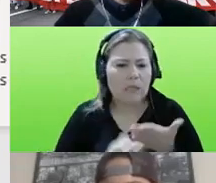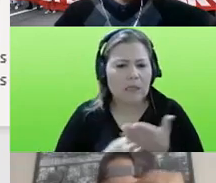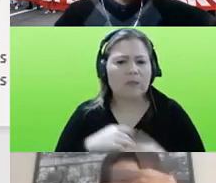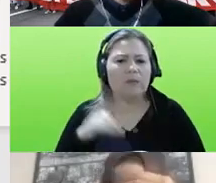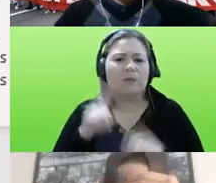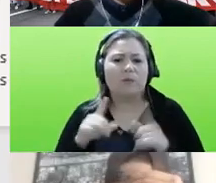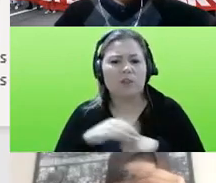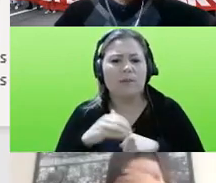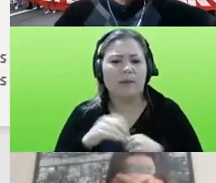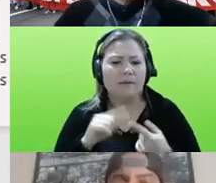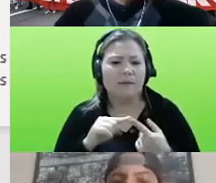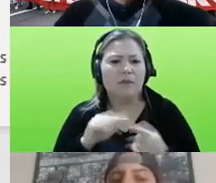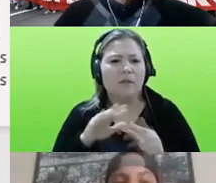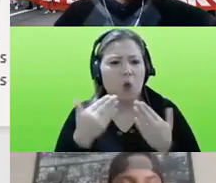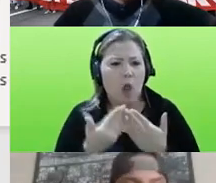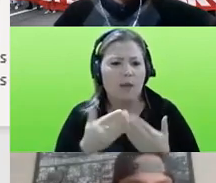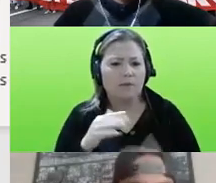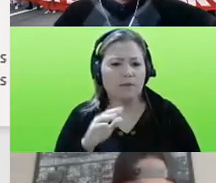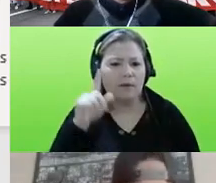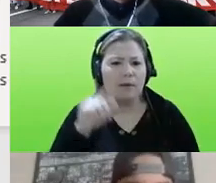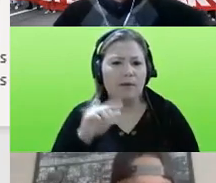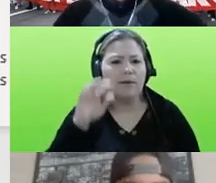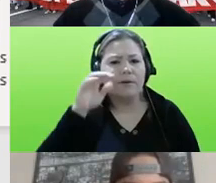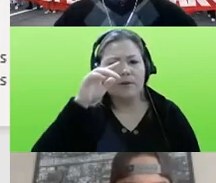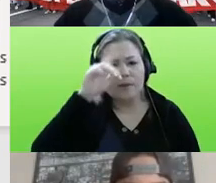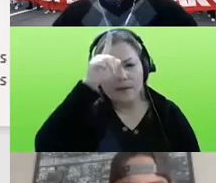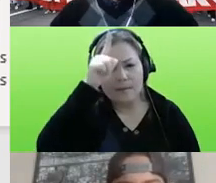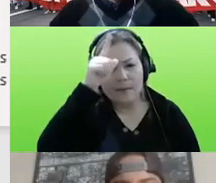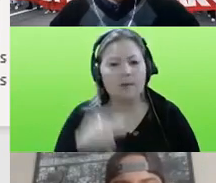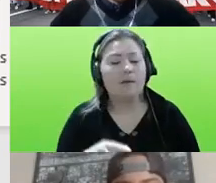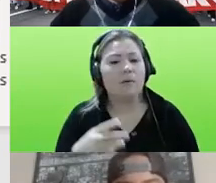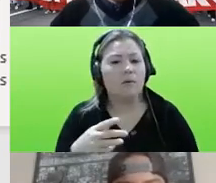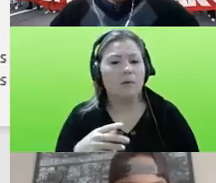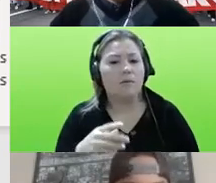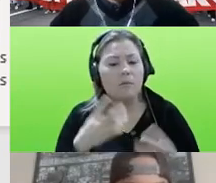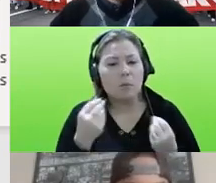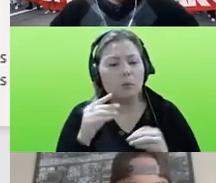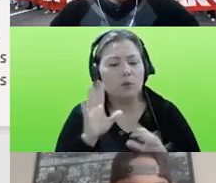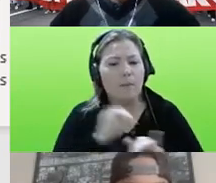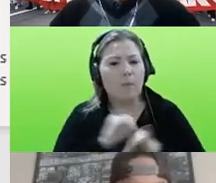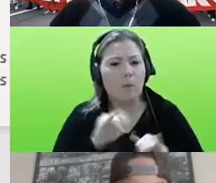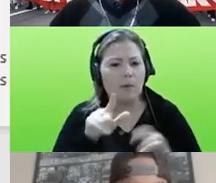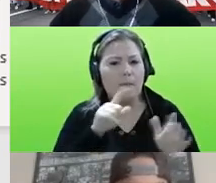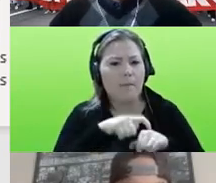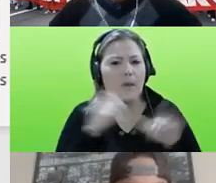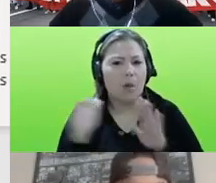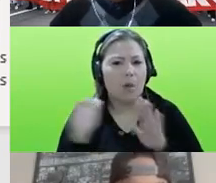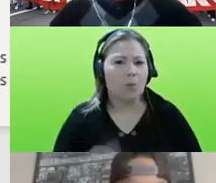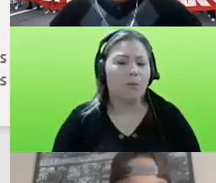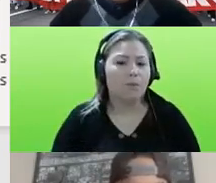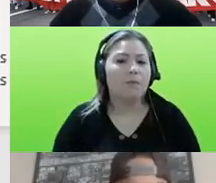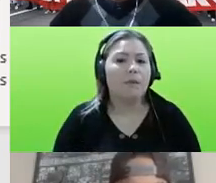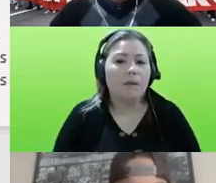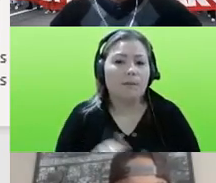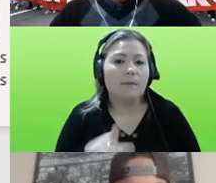chamada Escola de Frankfurt, muitos deles foram publicados ali naquele periódico. Temos também uma